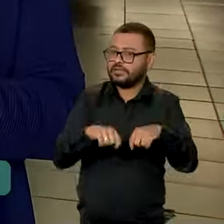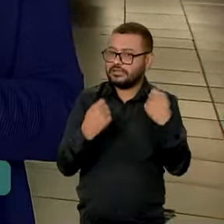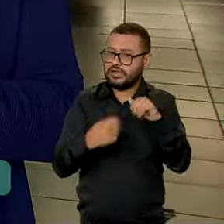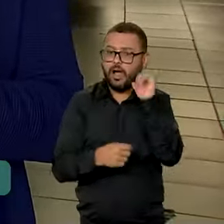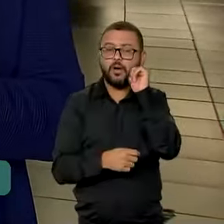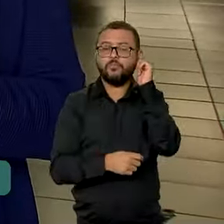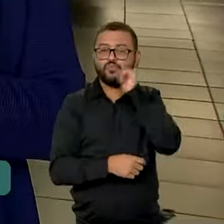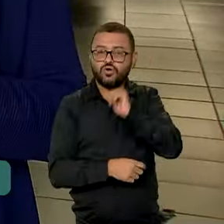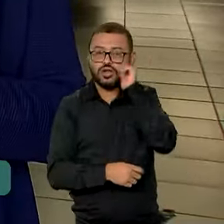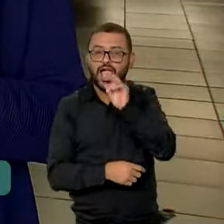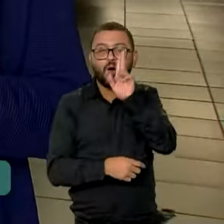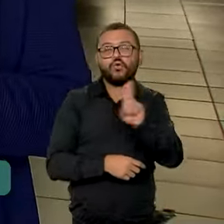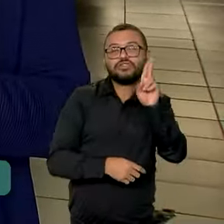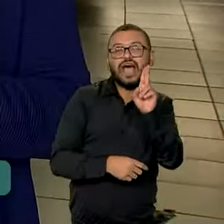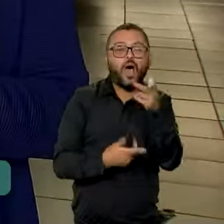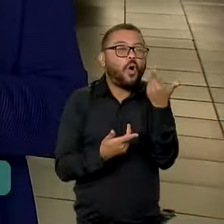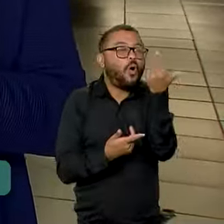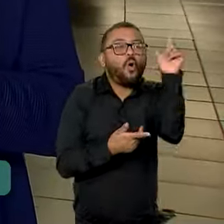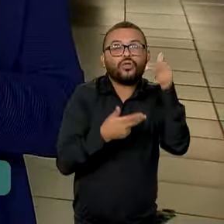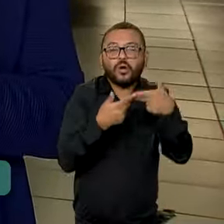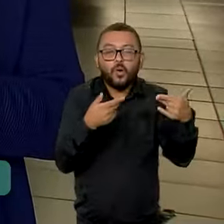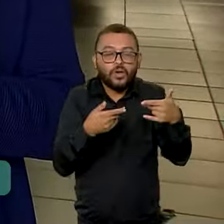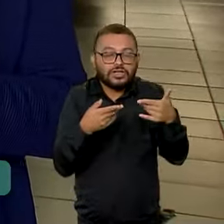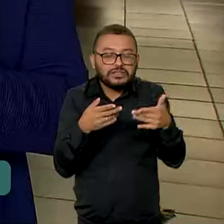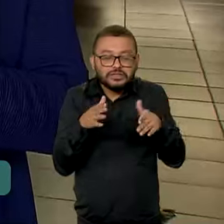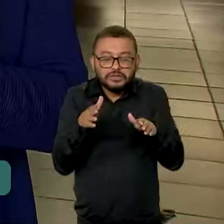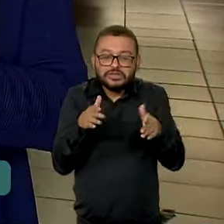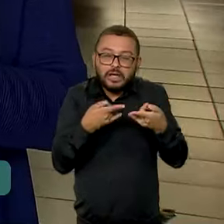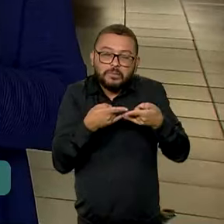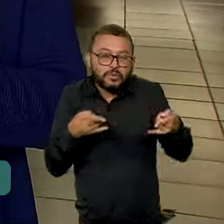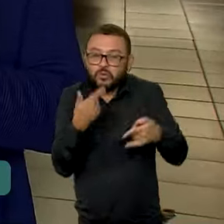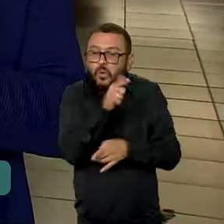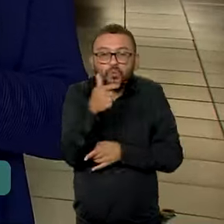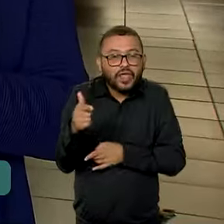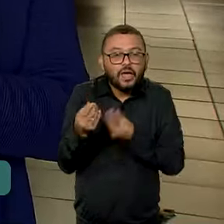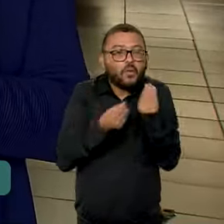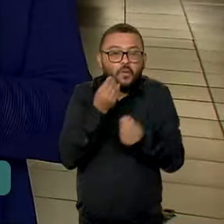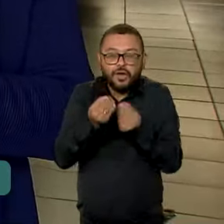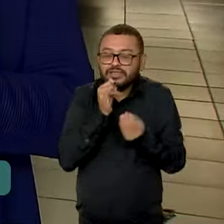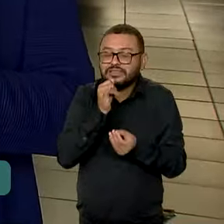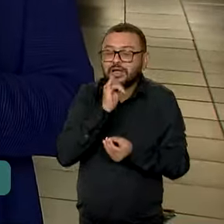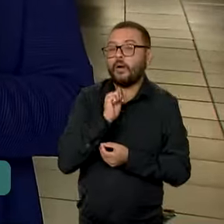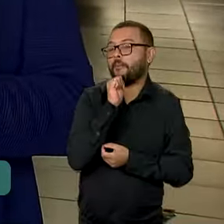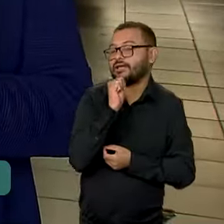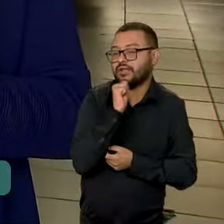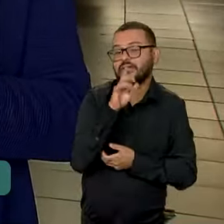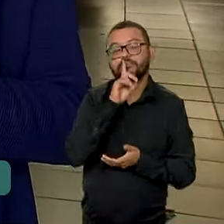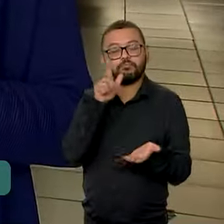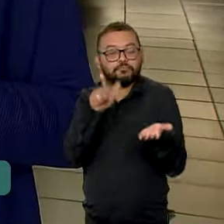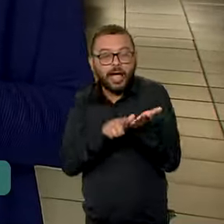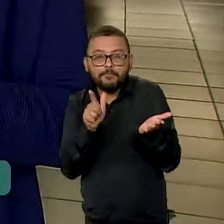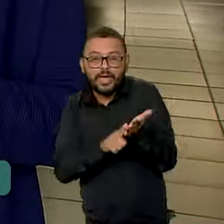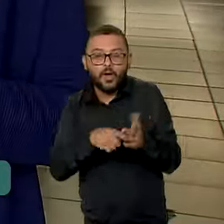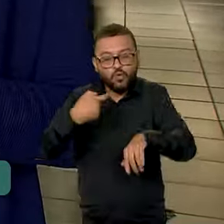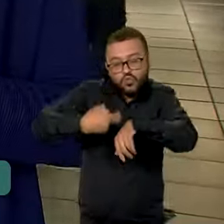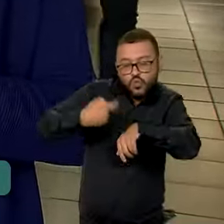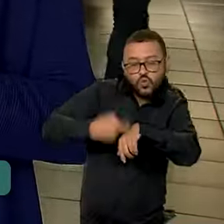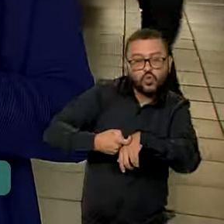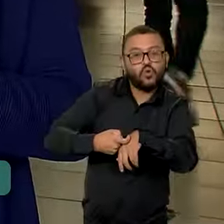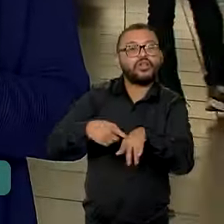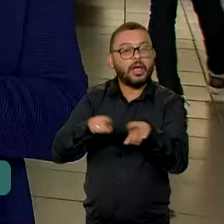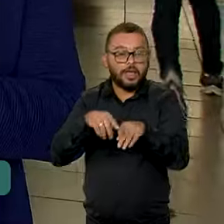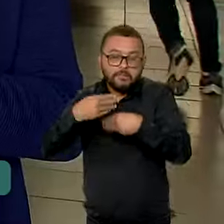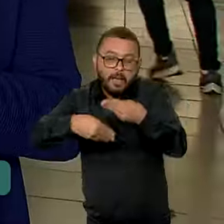mulher usar objetos não recomendáveis para conter a menstruação, como papelão, papel higiênico